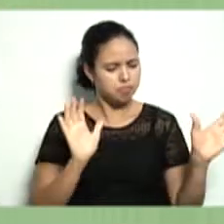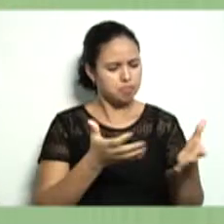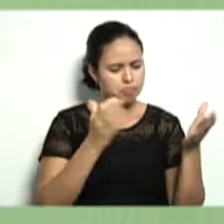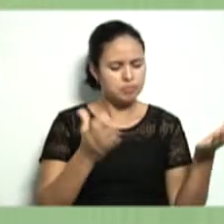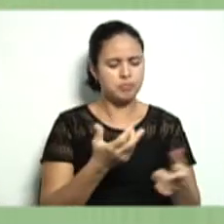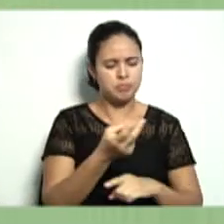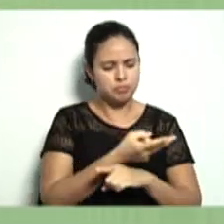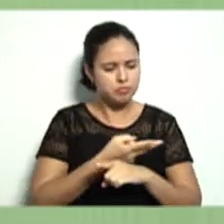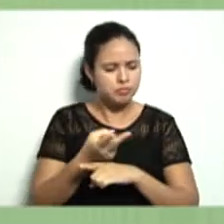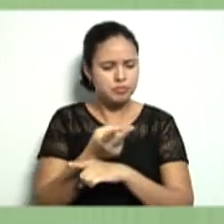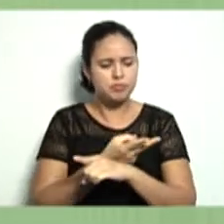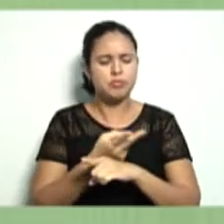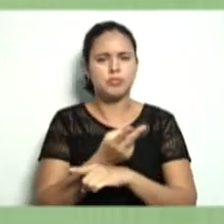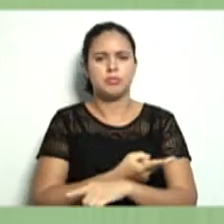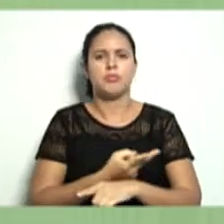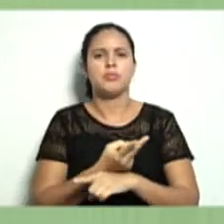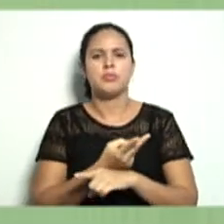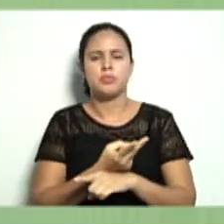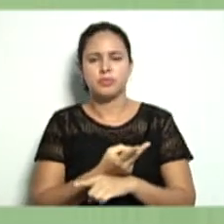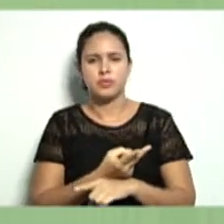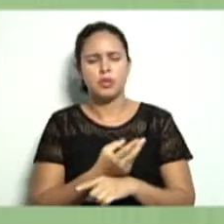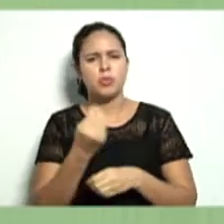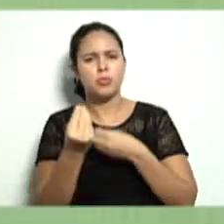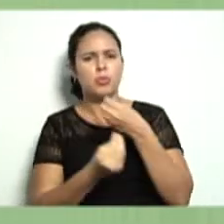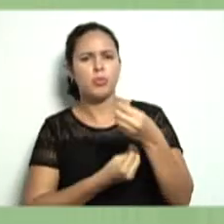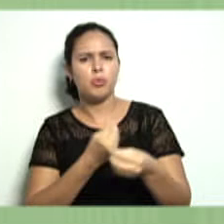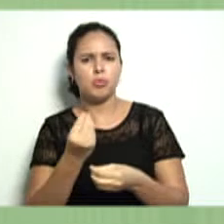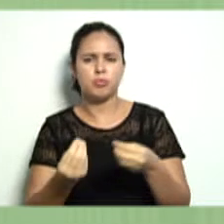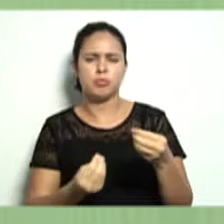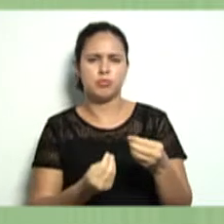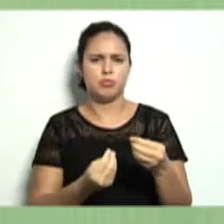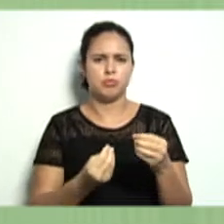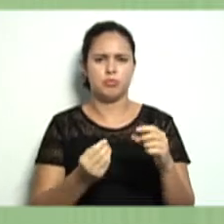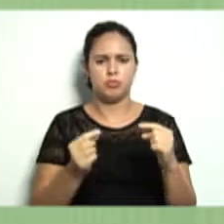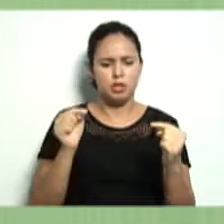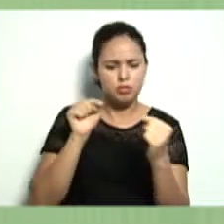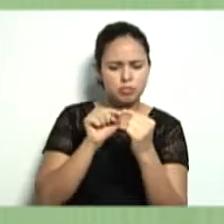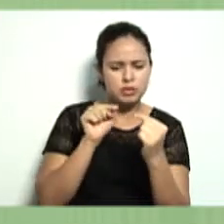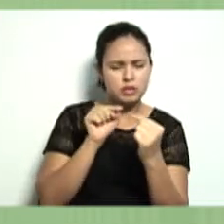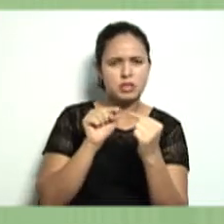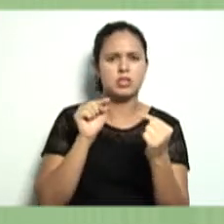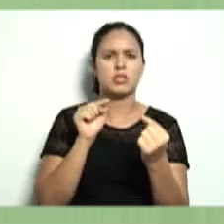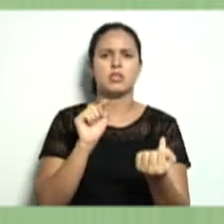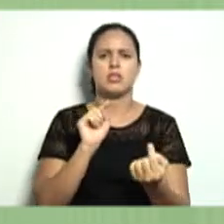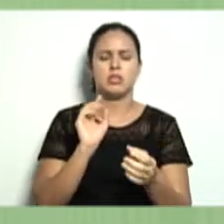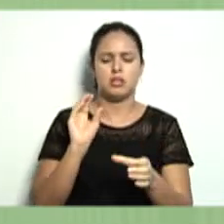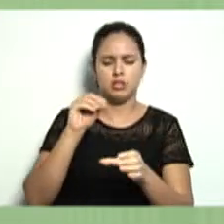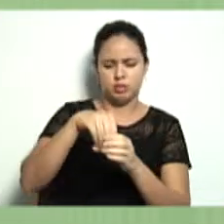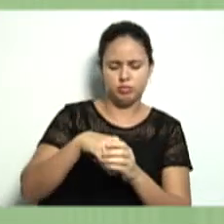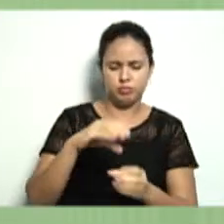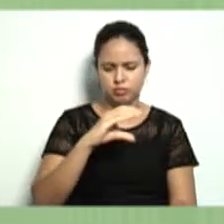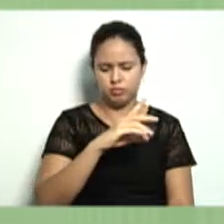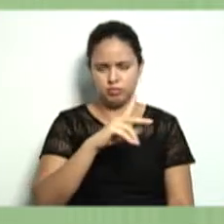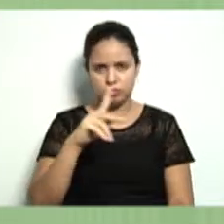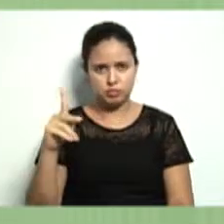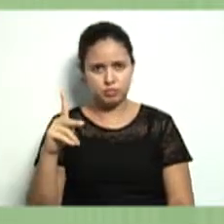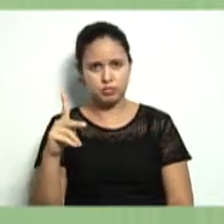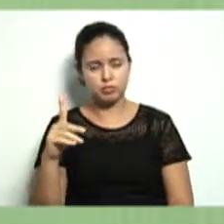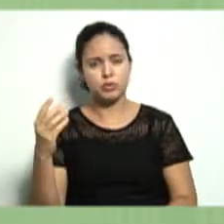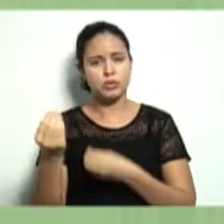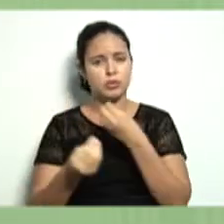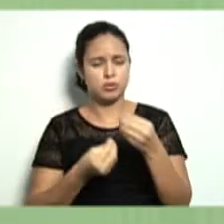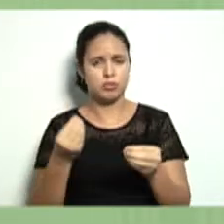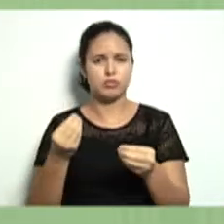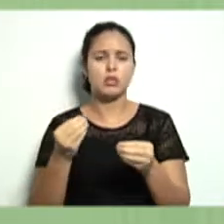mesmo. E isso, como que a gente pode aplicar isso já antes de ir para uma cooperativa? Muitas vezes, e no curso